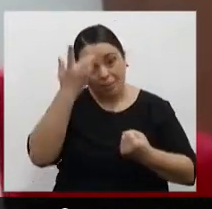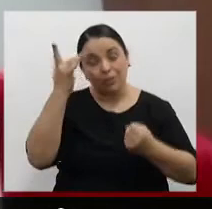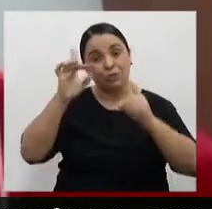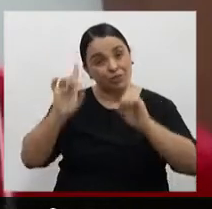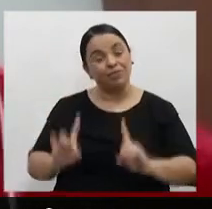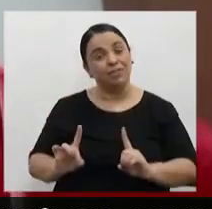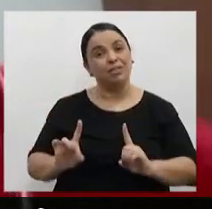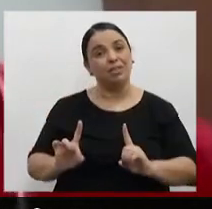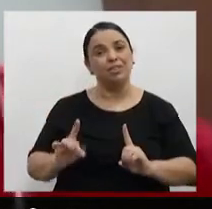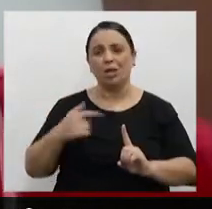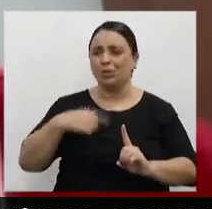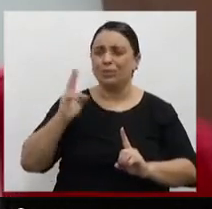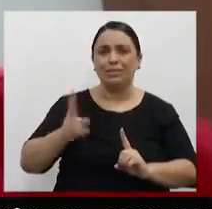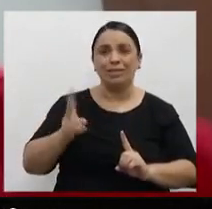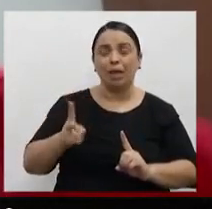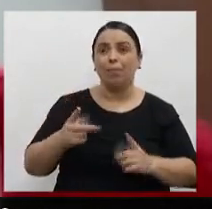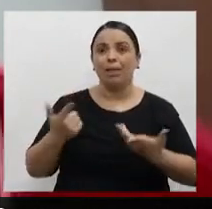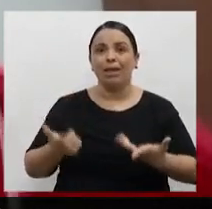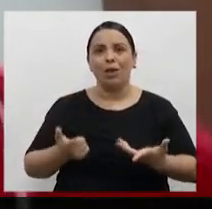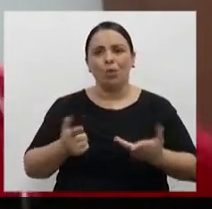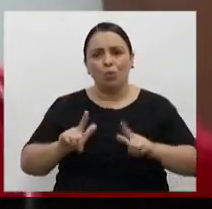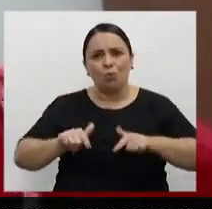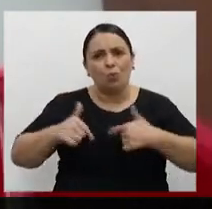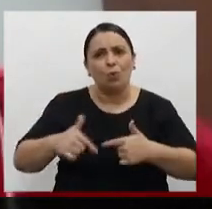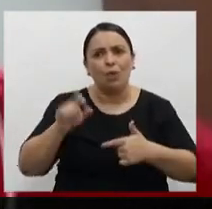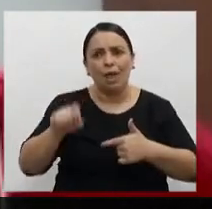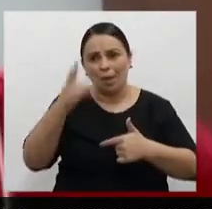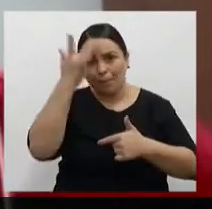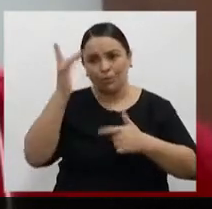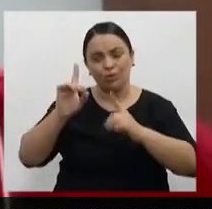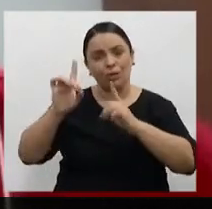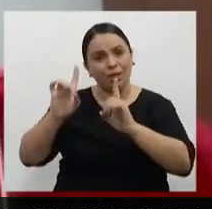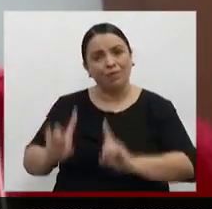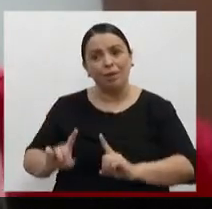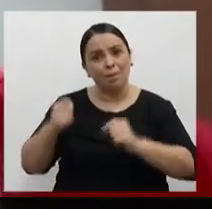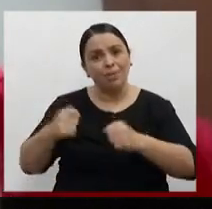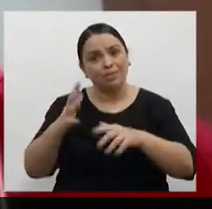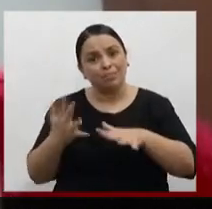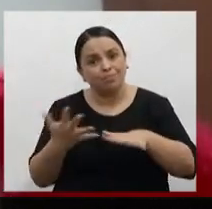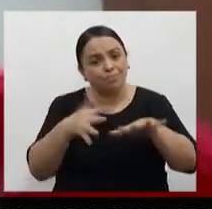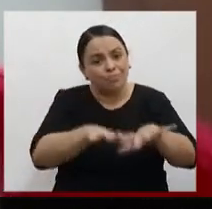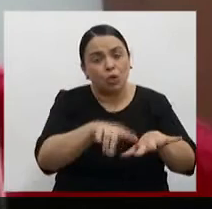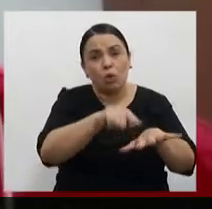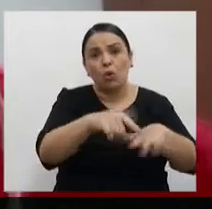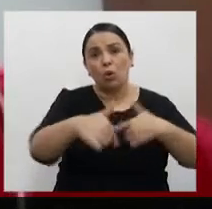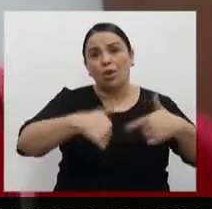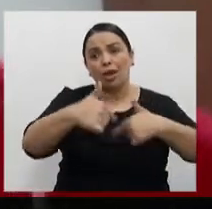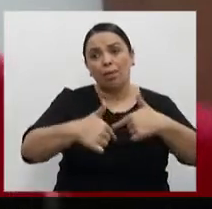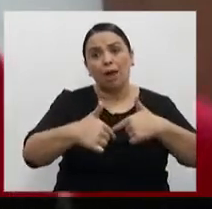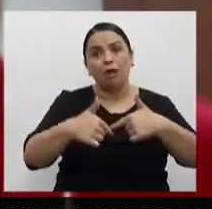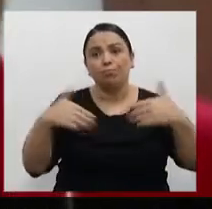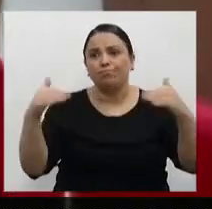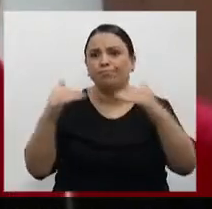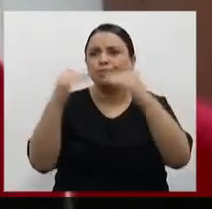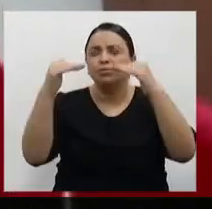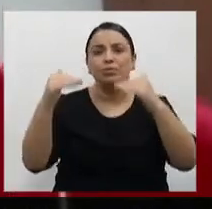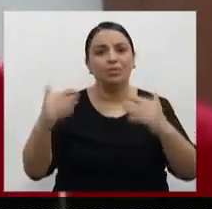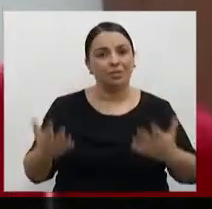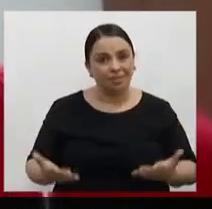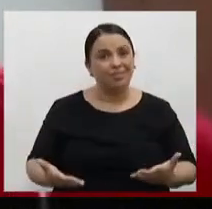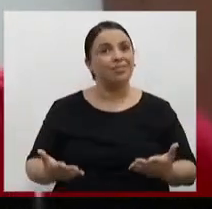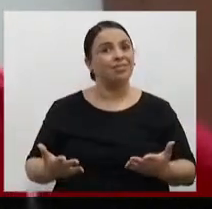de incluir a pessoa com deficiência no mercado de trabalho, de forma igualitária. E a gente tem uma dificuldade, às vezes, dessa